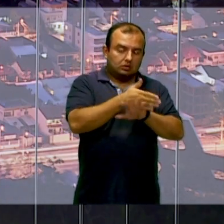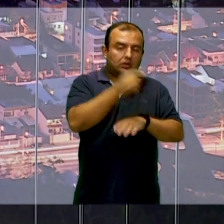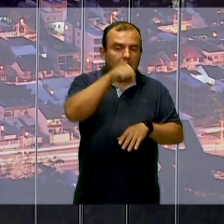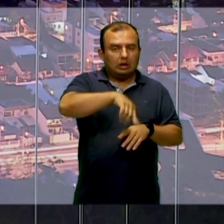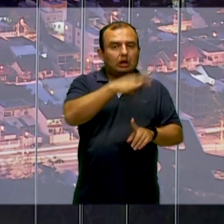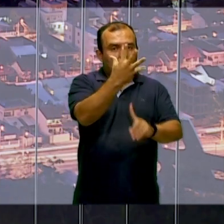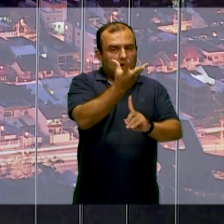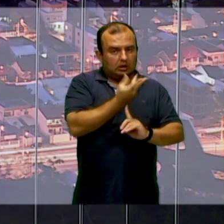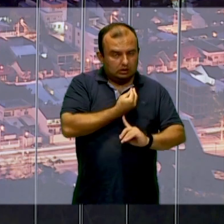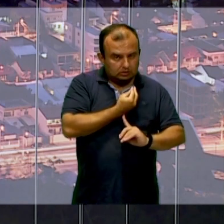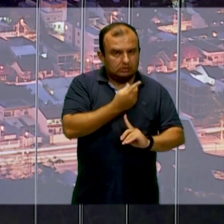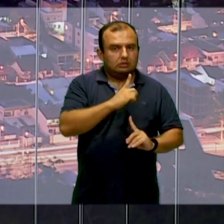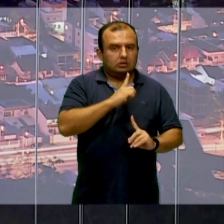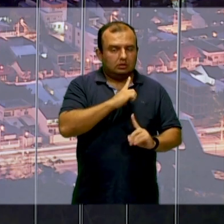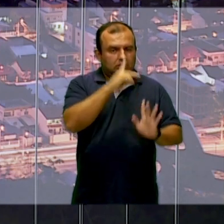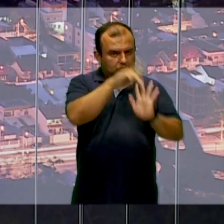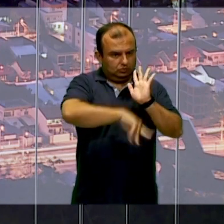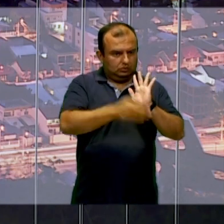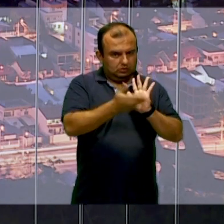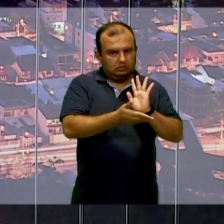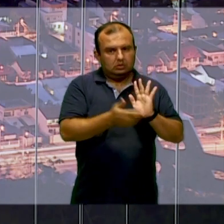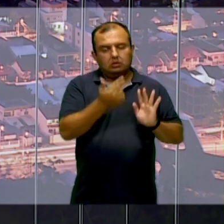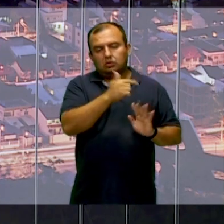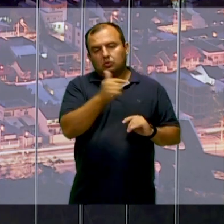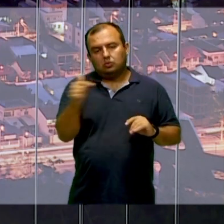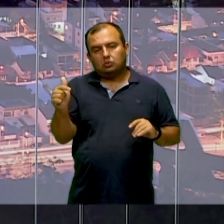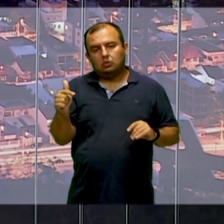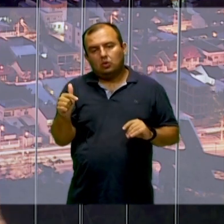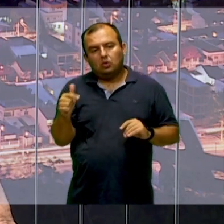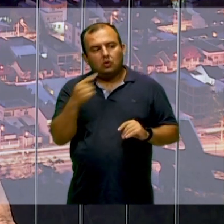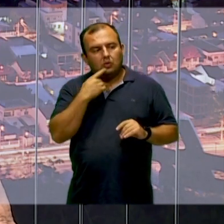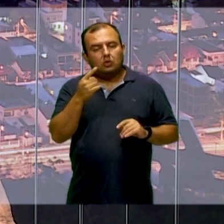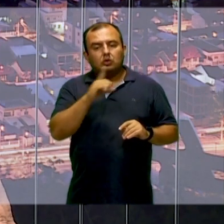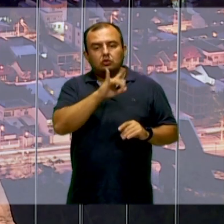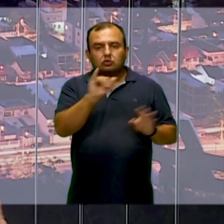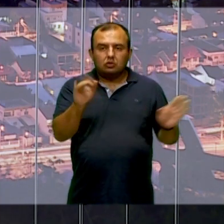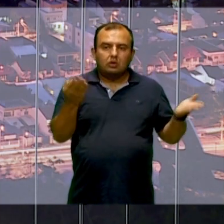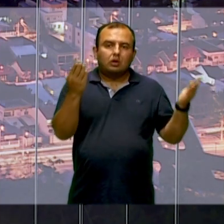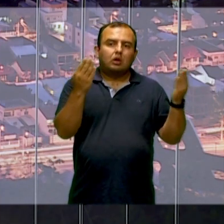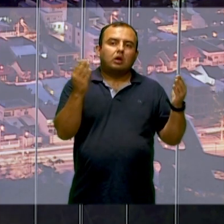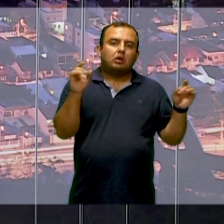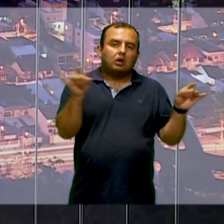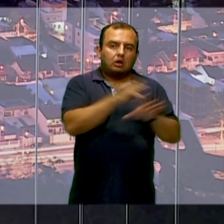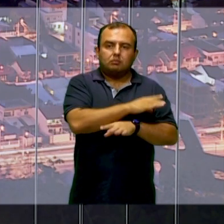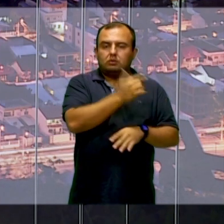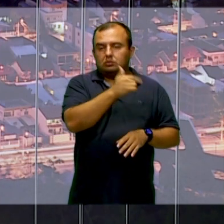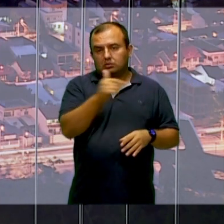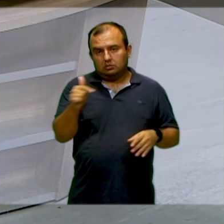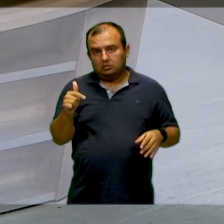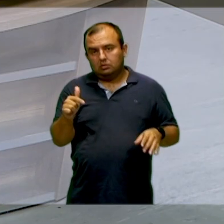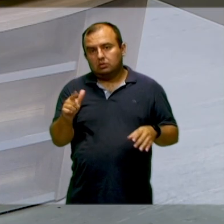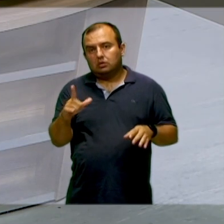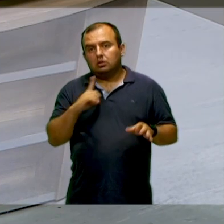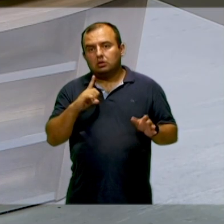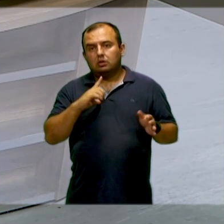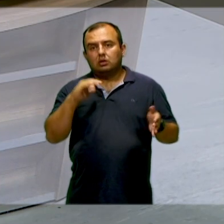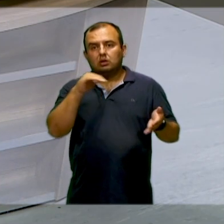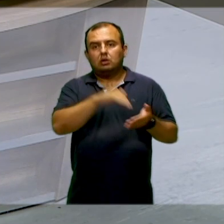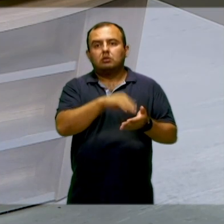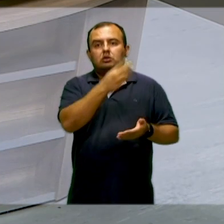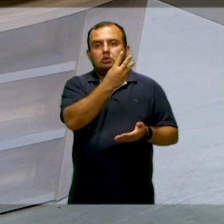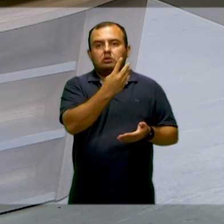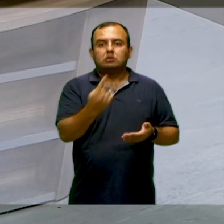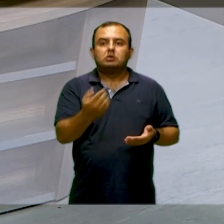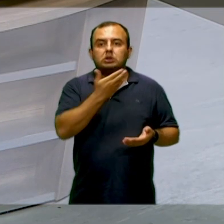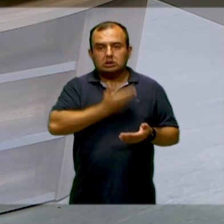Tem Arte, né? E esse não tem, como você falou, não tem data de fechamento desse edital, mas né? ele vai ter validade até 31 de